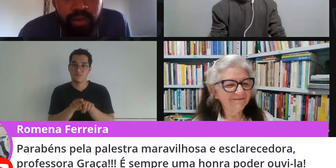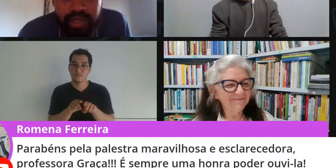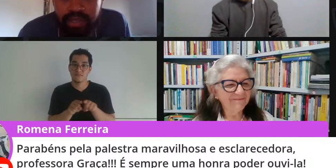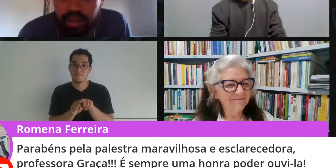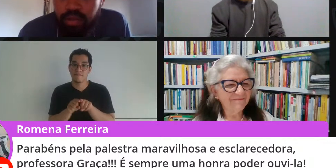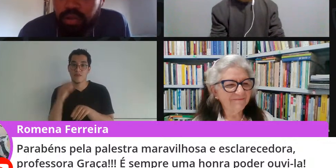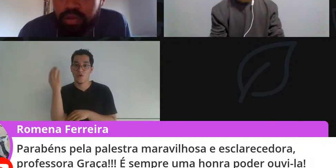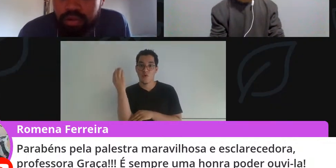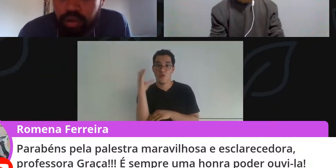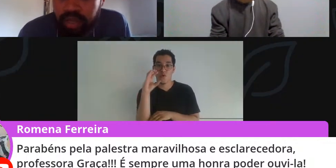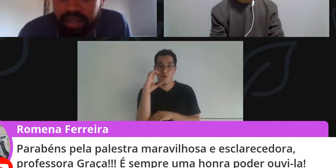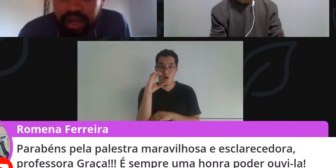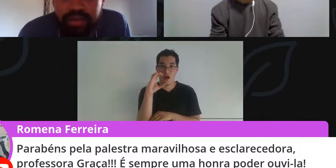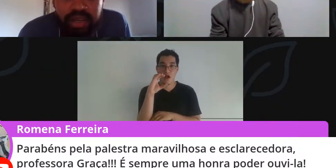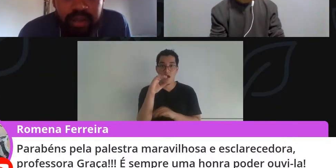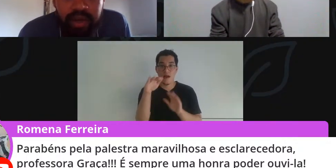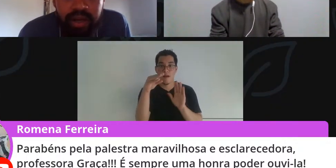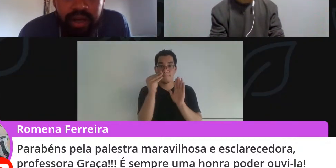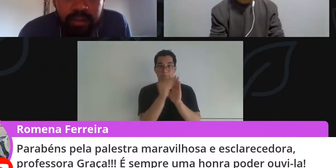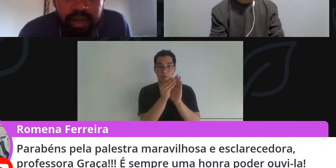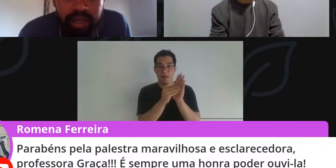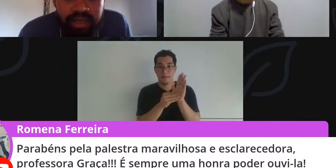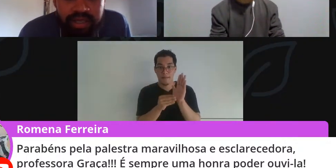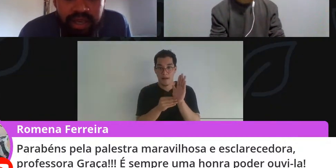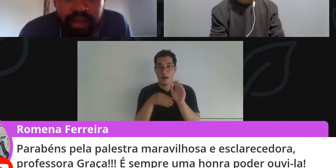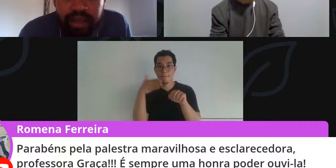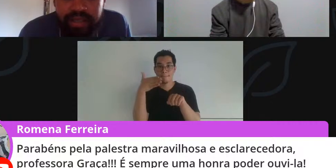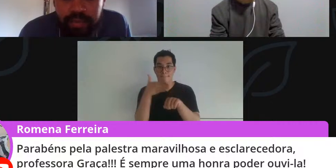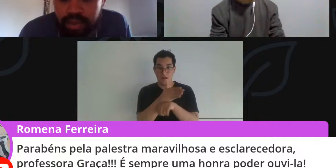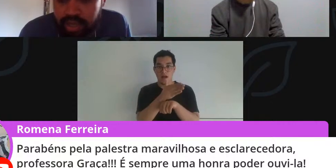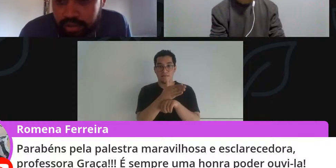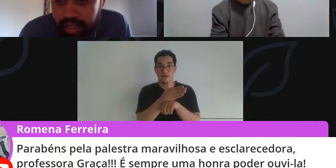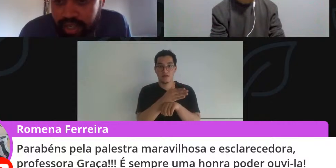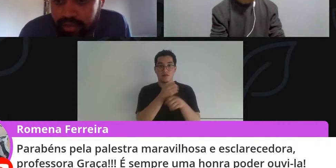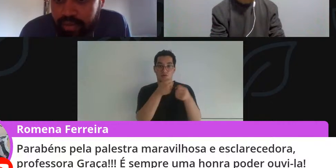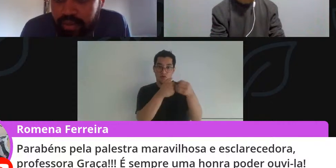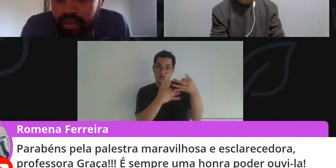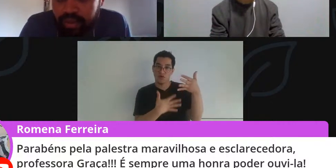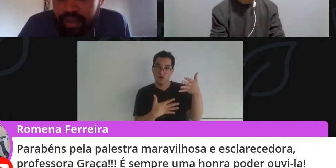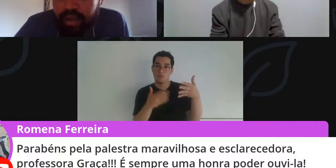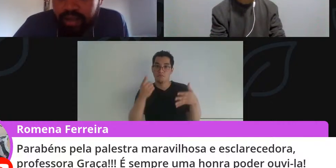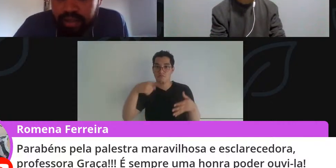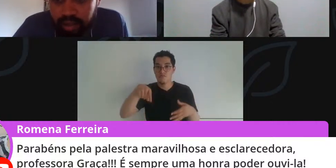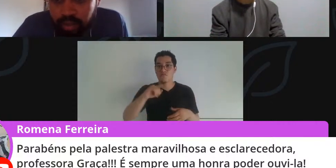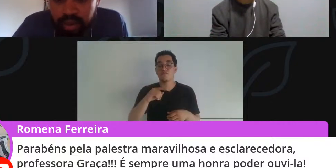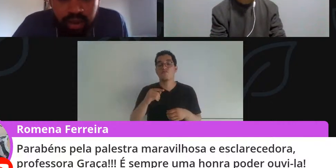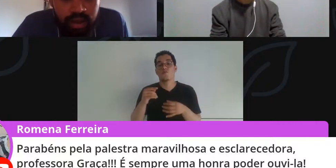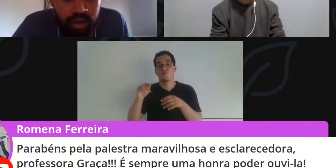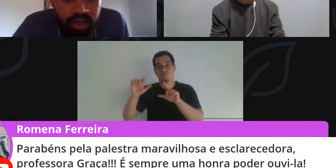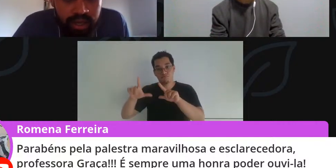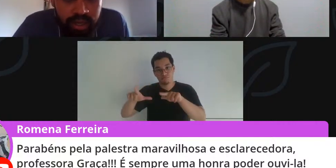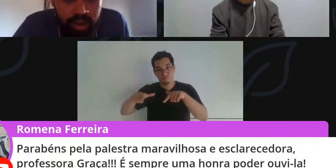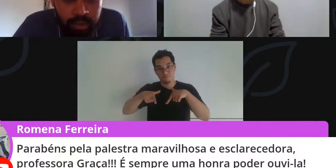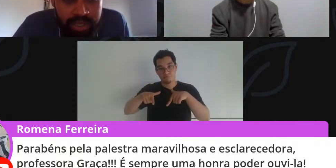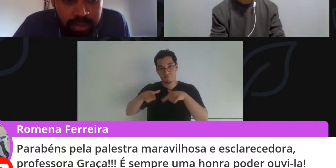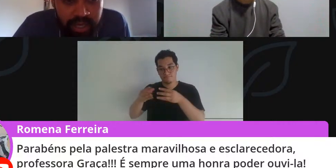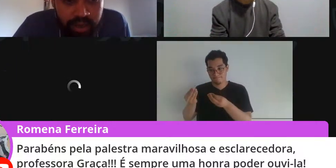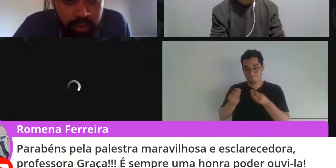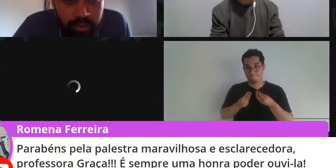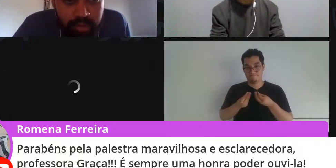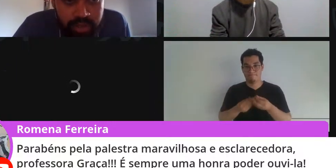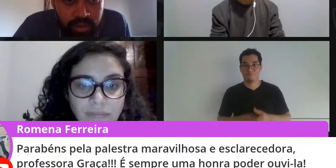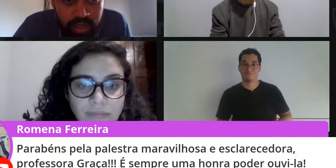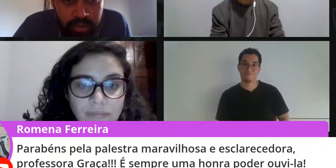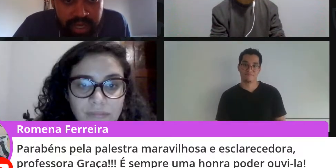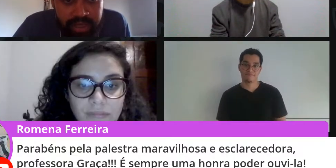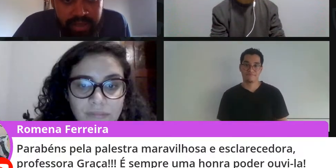a frequência nos comentários aí para quem quiser, né, receber o certificado, tá? Então, eu passo a